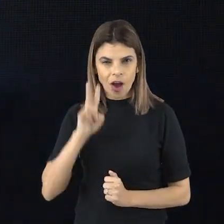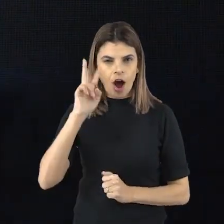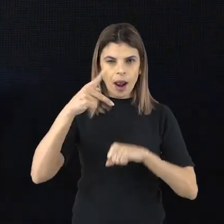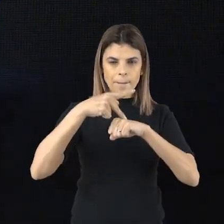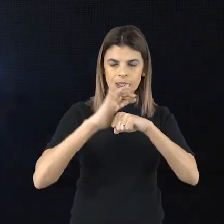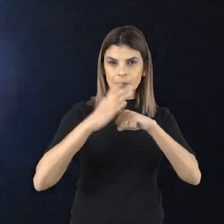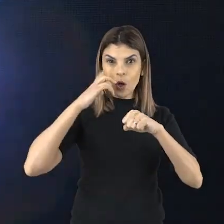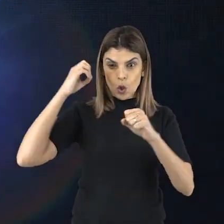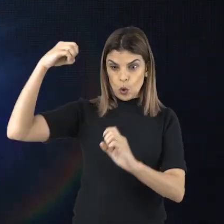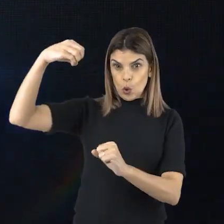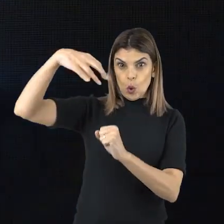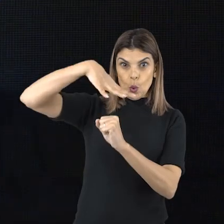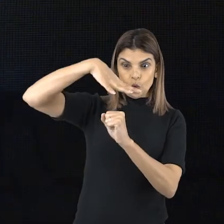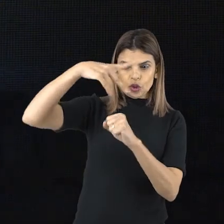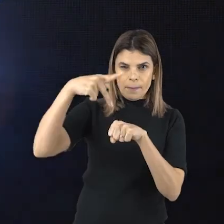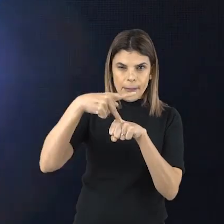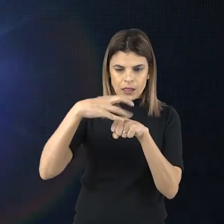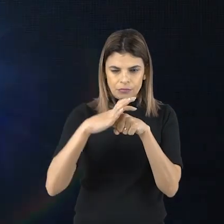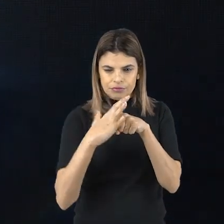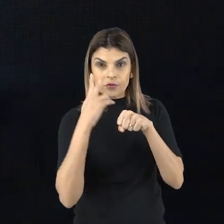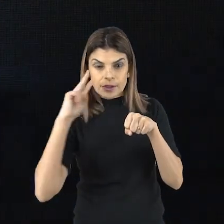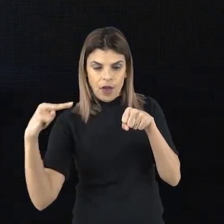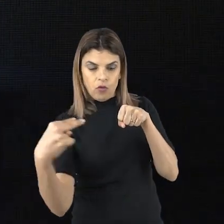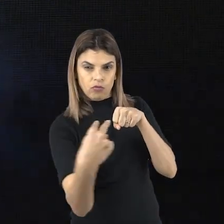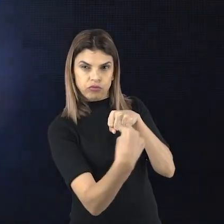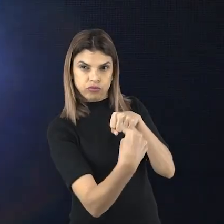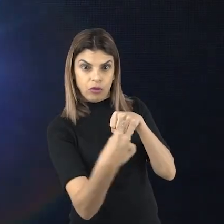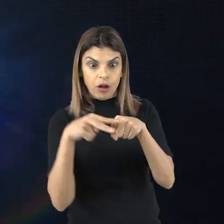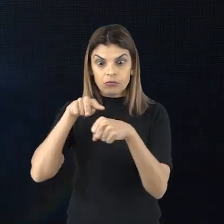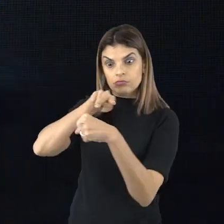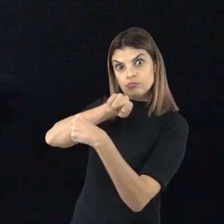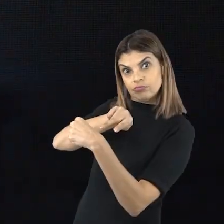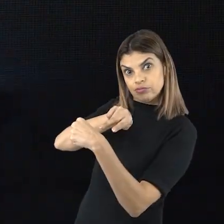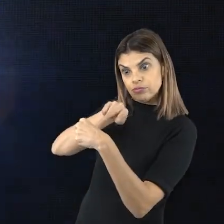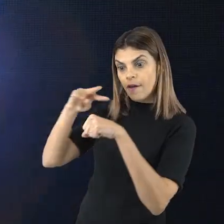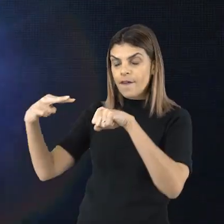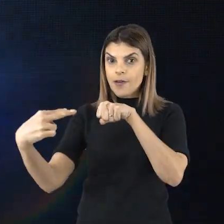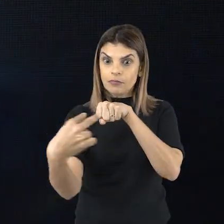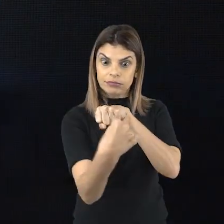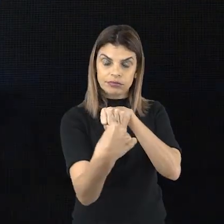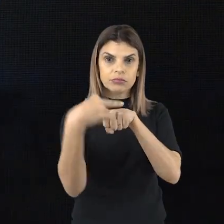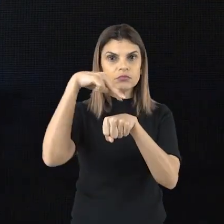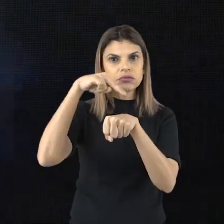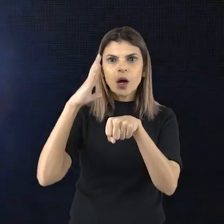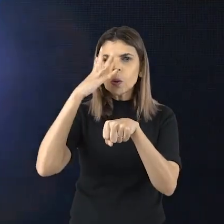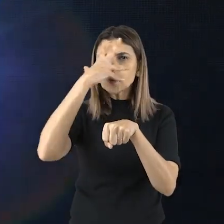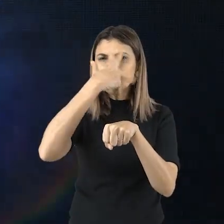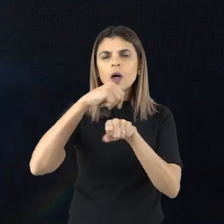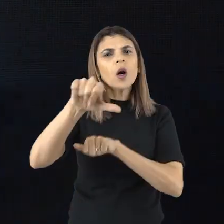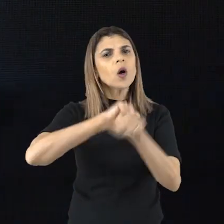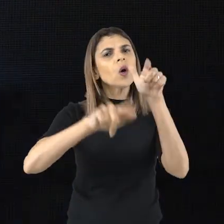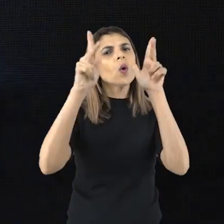Ok. Quando a luz incide em uma parte do diamante, você vê de um jeito. Quando ela incide em outra, você vê a outra parte de sua beleza.